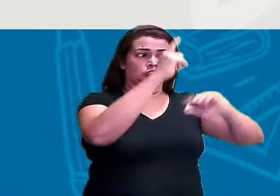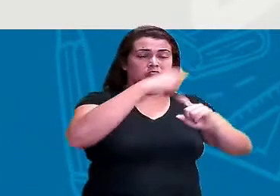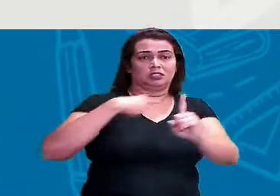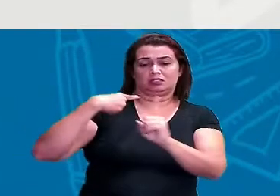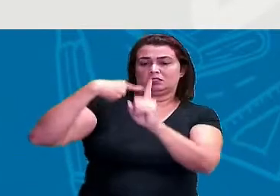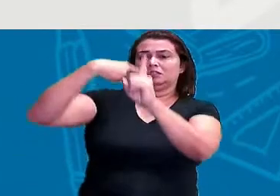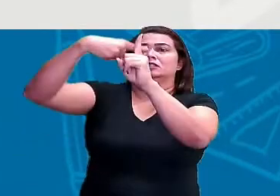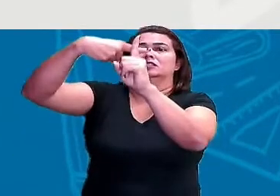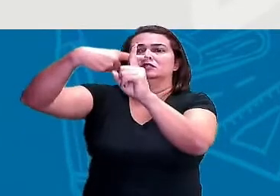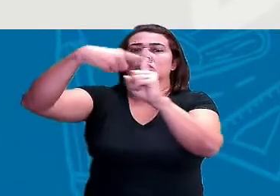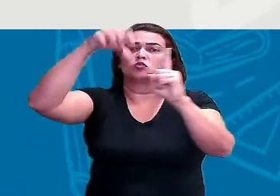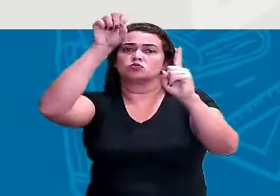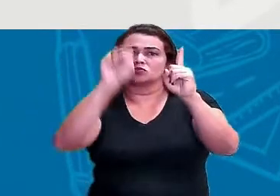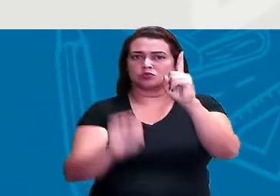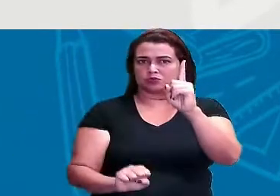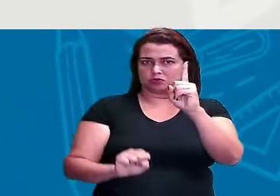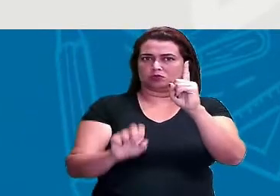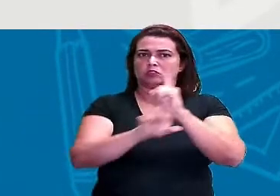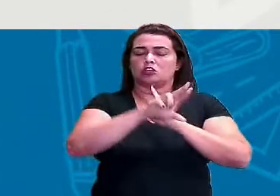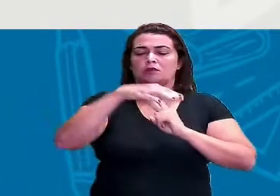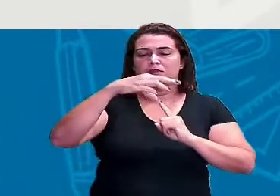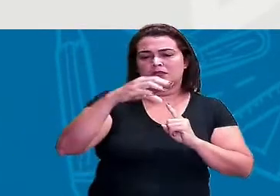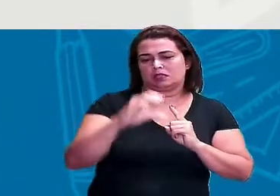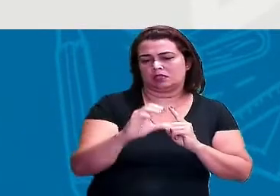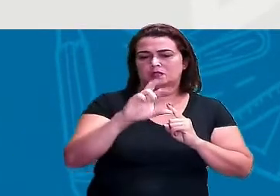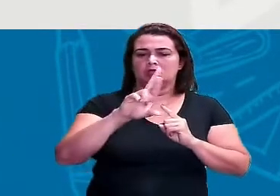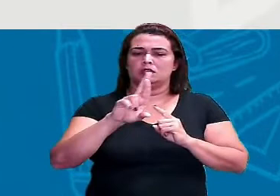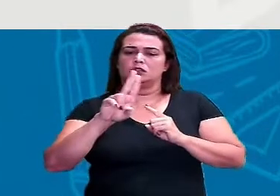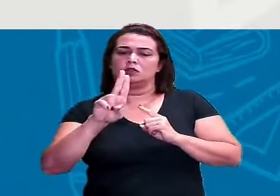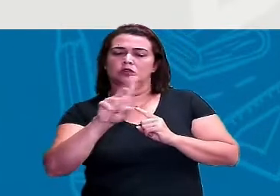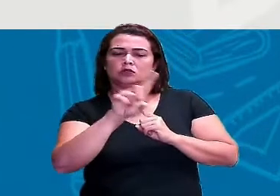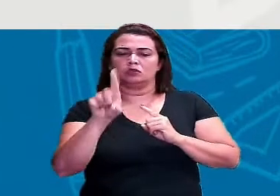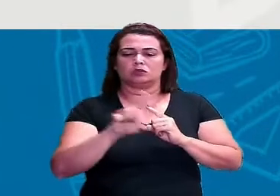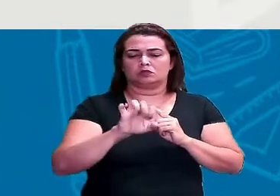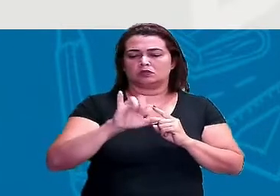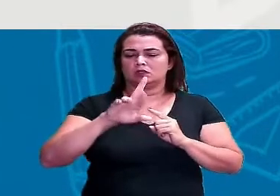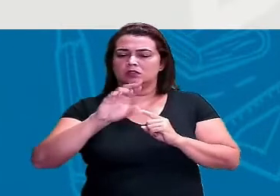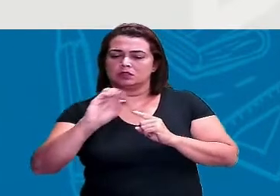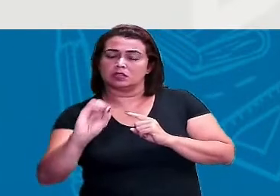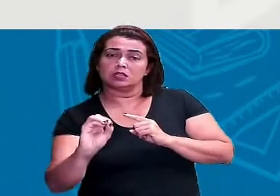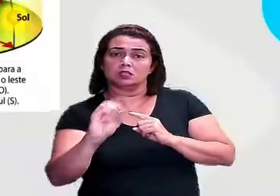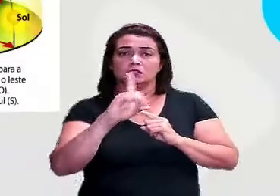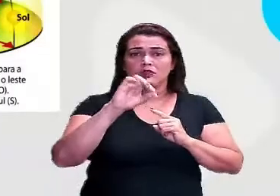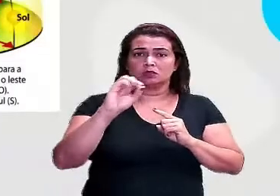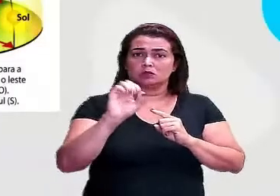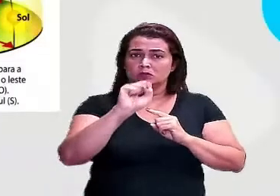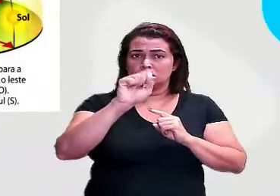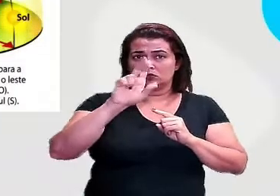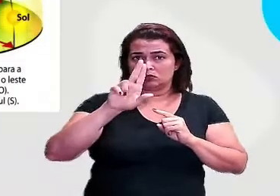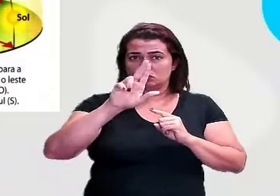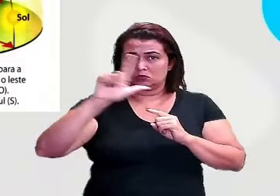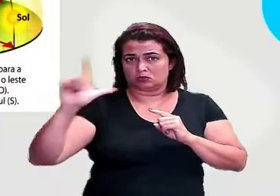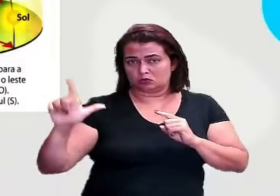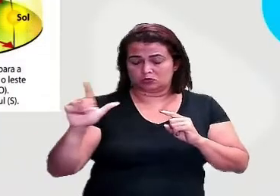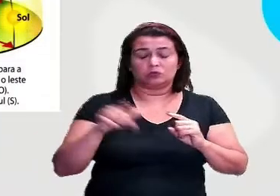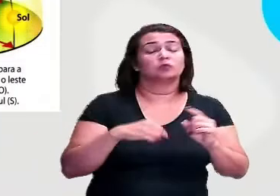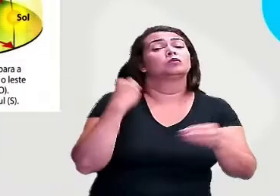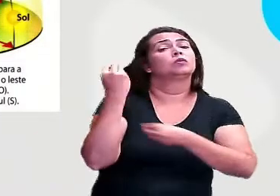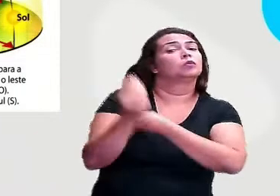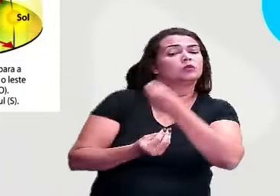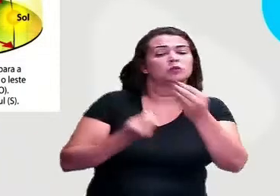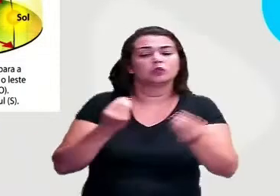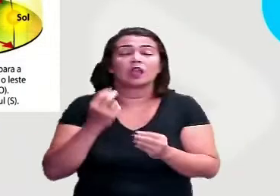do Sul, né, se imaginava um prolongamento de 4,5 vezes, né,